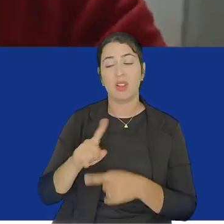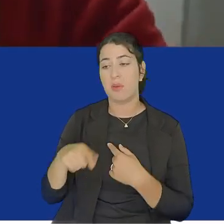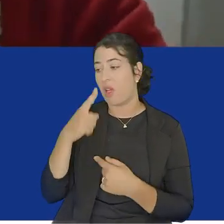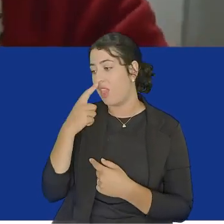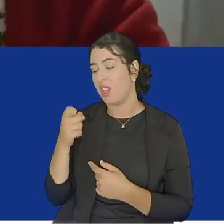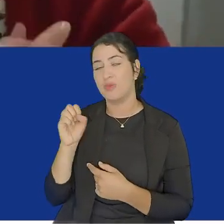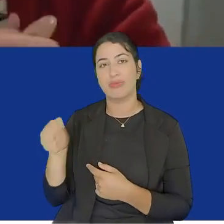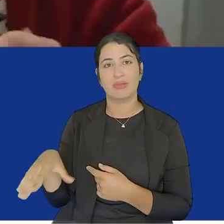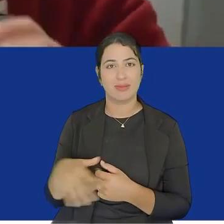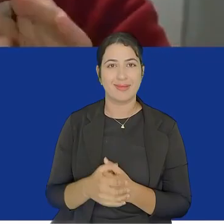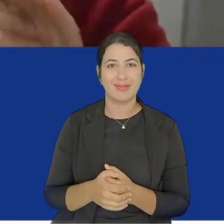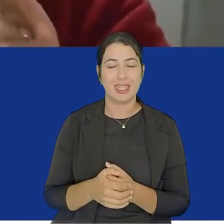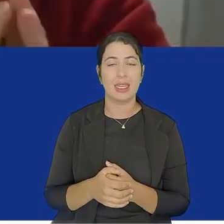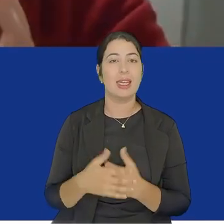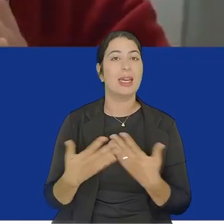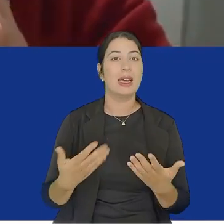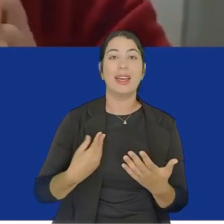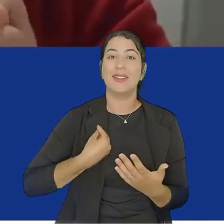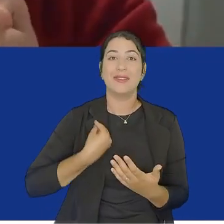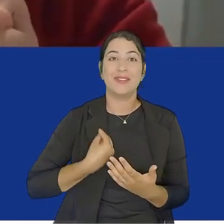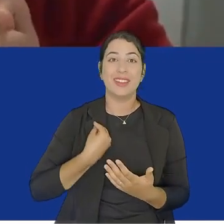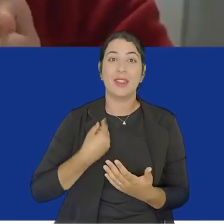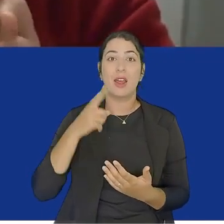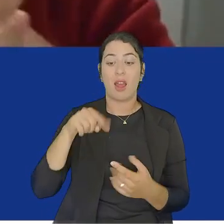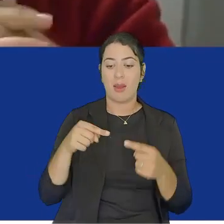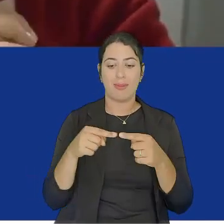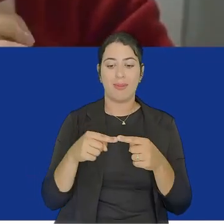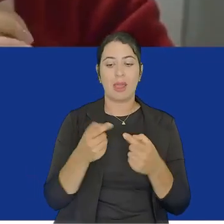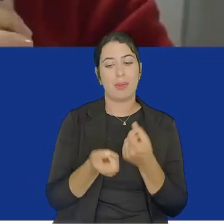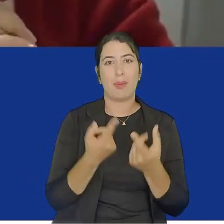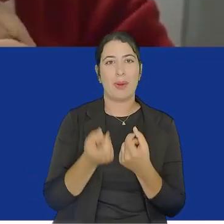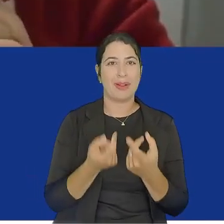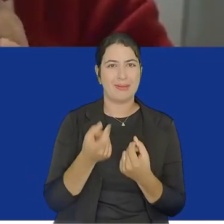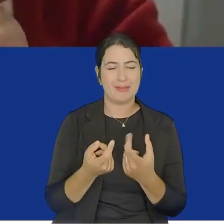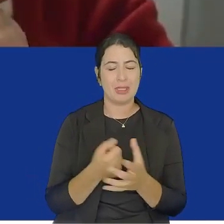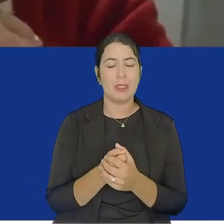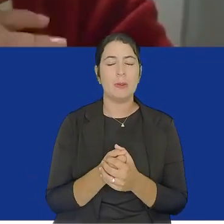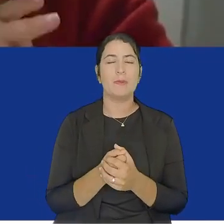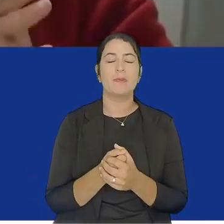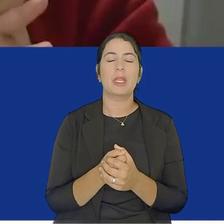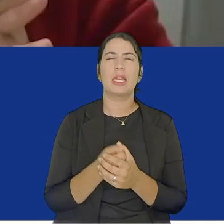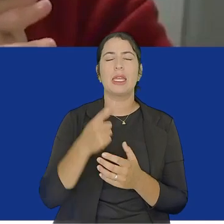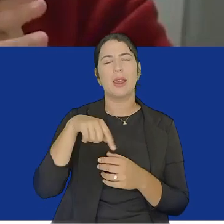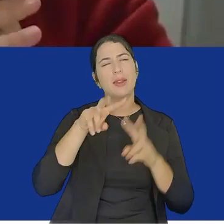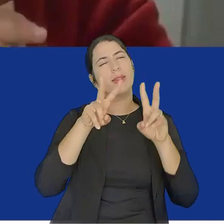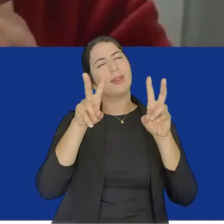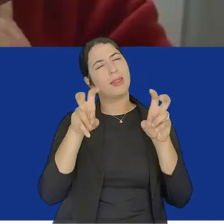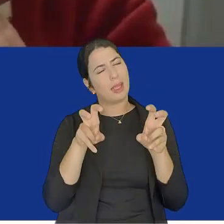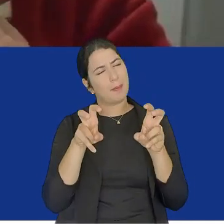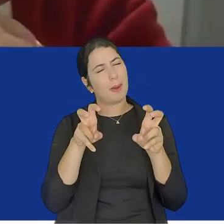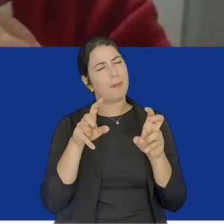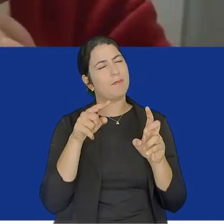terapêutico e a vida, ela tem muito da pipoca e do piruá. E eu pensando em assédio, como eu também